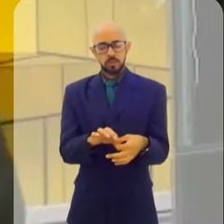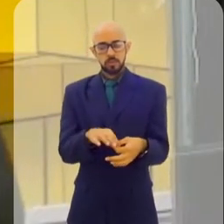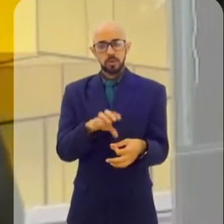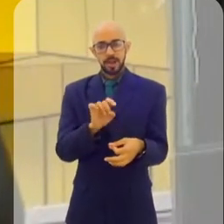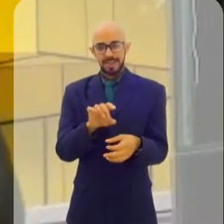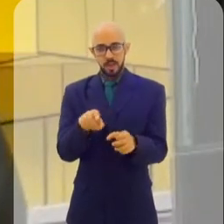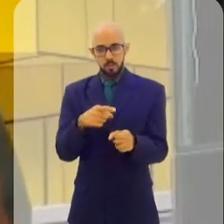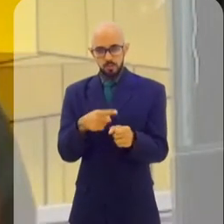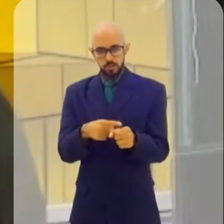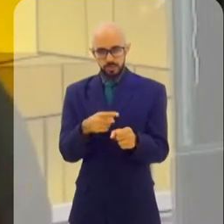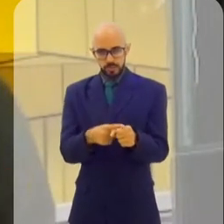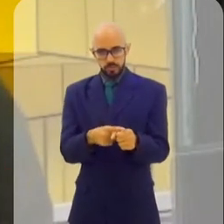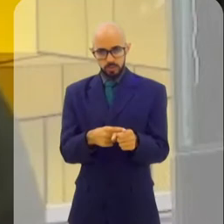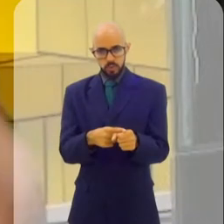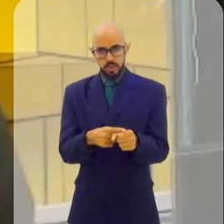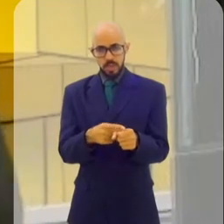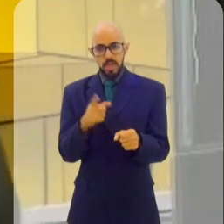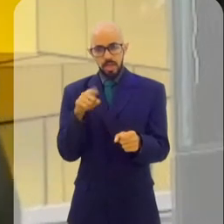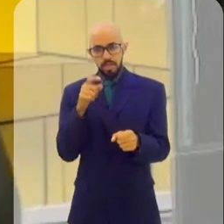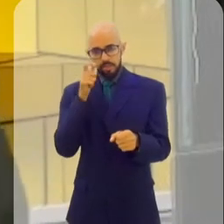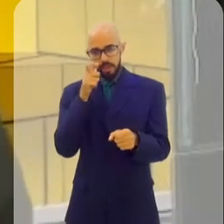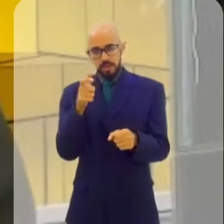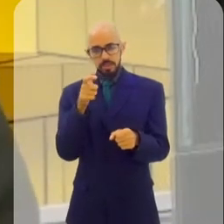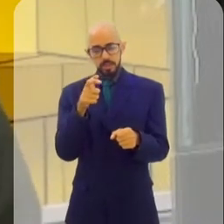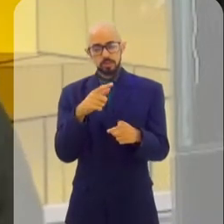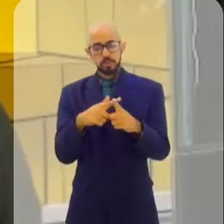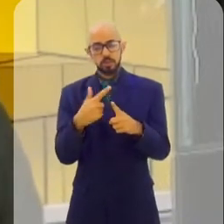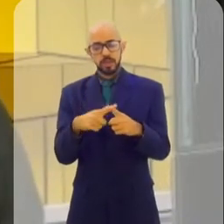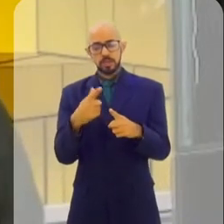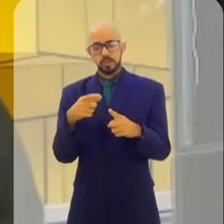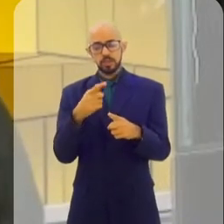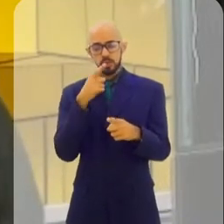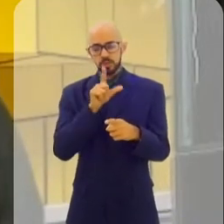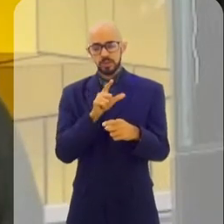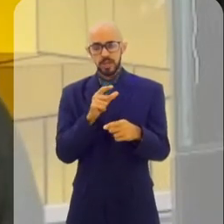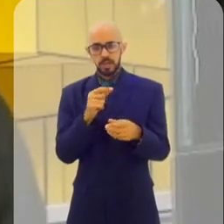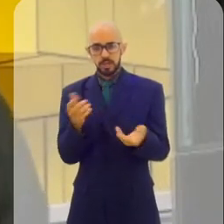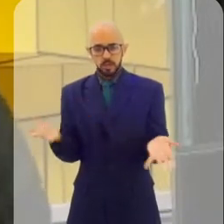município, inclusive. Então, isso é muito interessante porque a gente consegue gerar